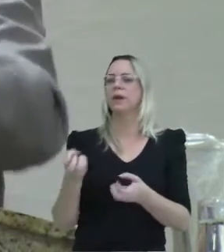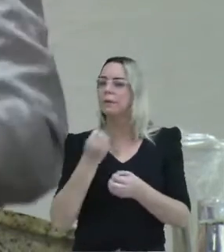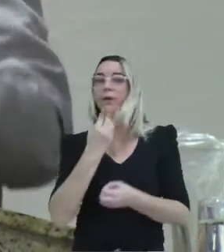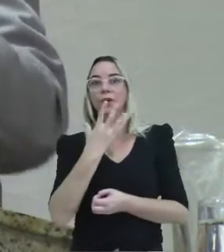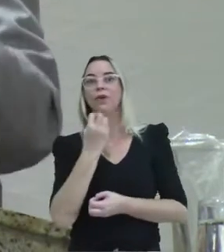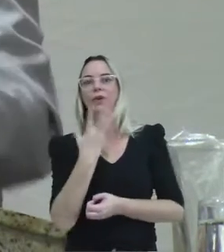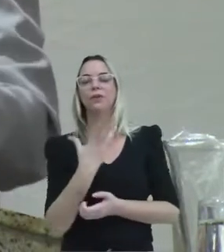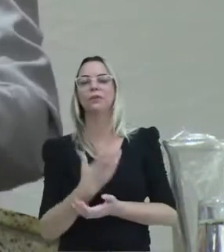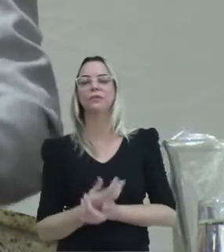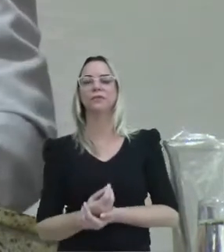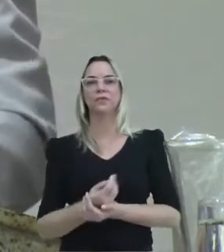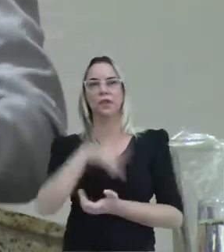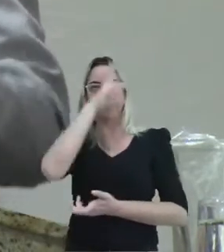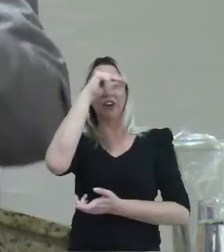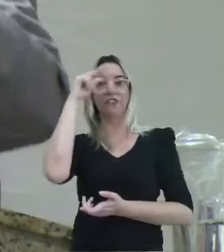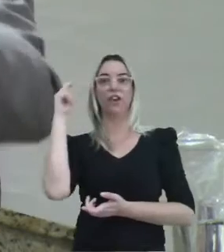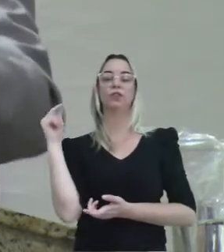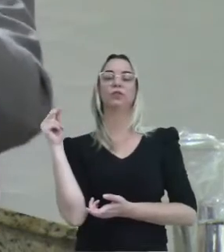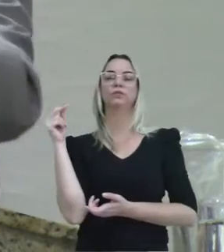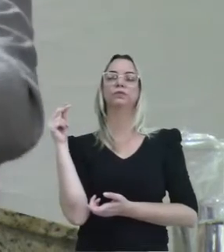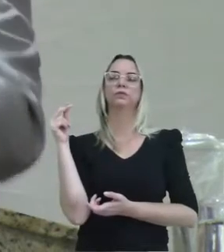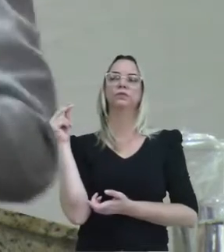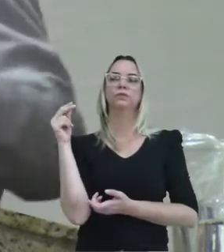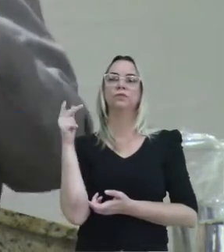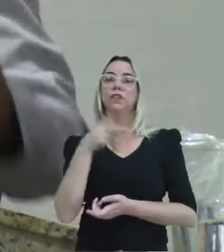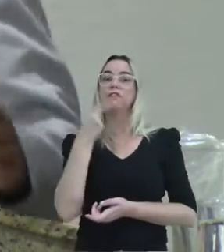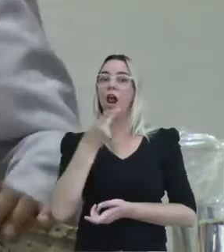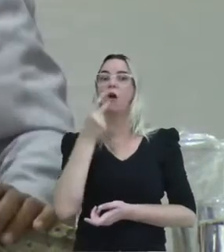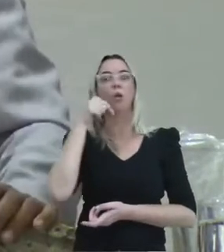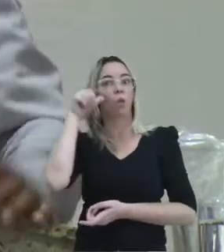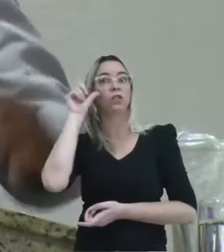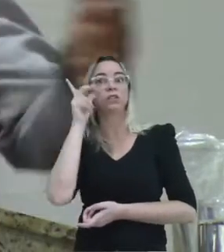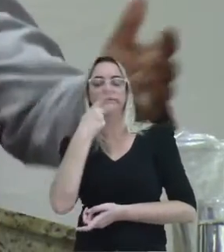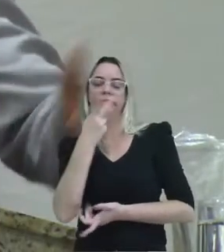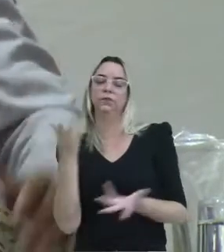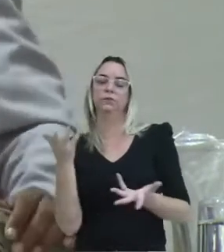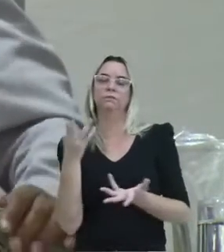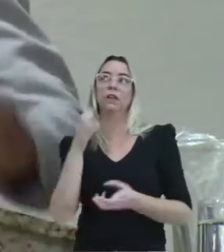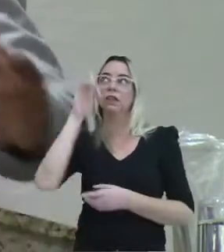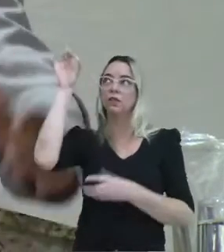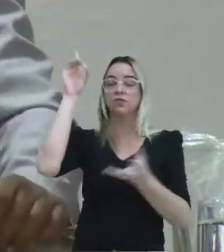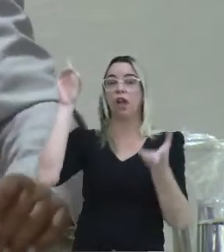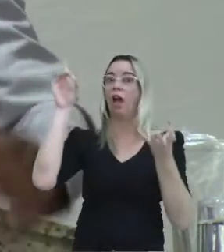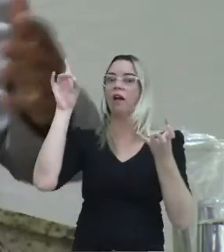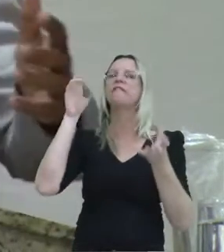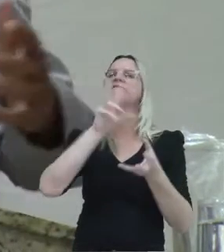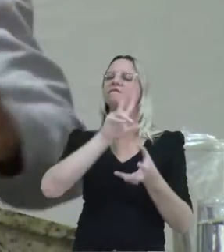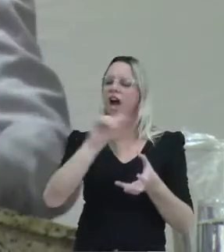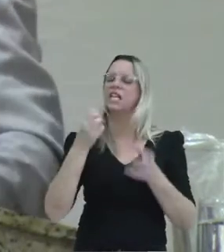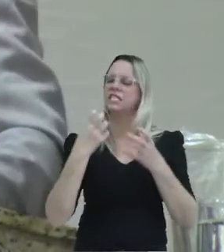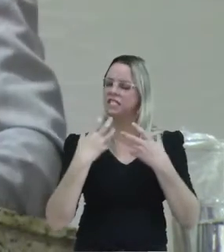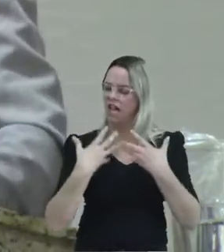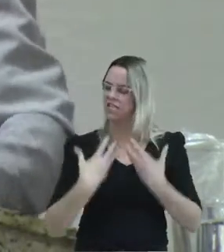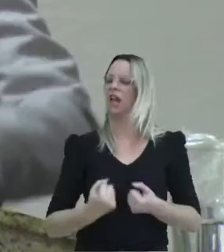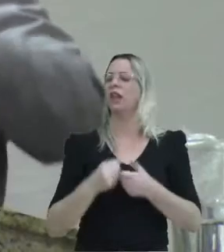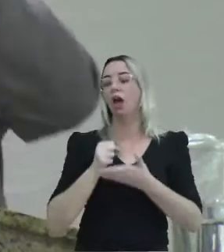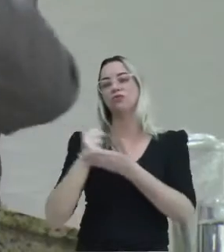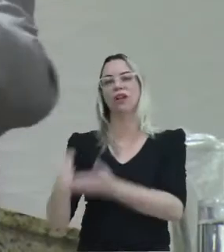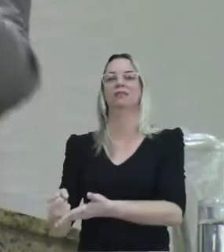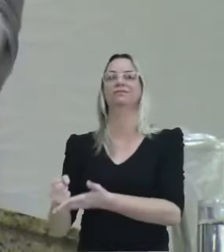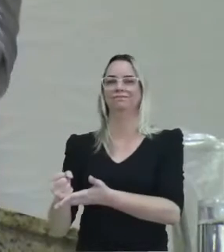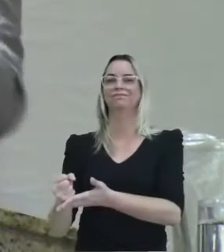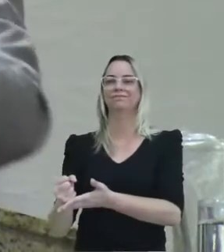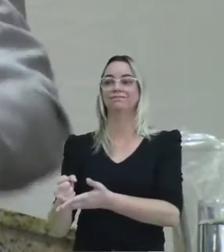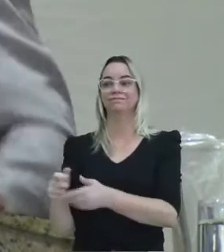bom, e o prefeito ontem falou que, se Deus quiser, vai ajudar e vai tomar as providências. E